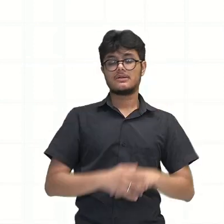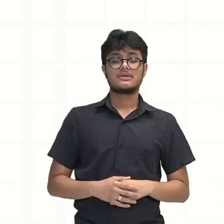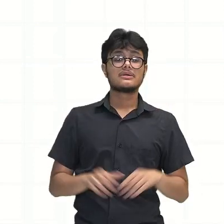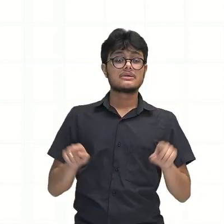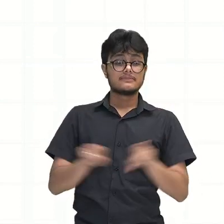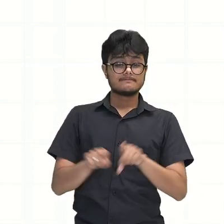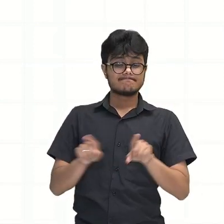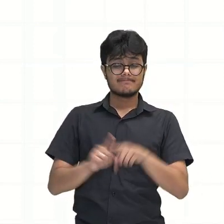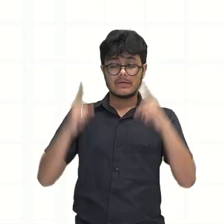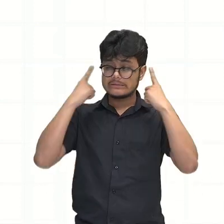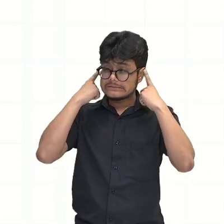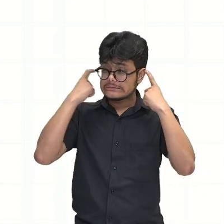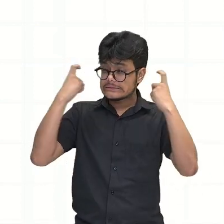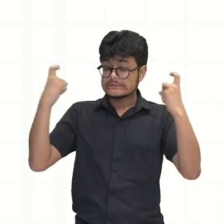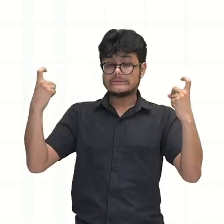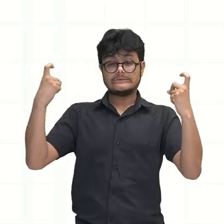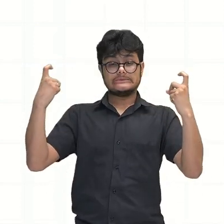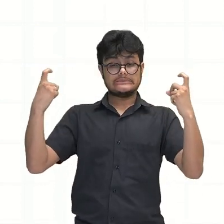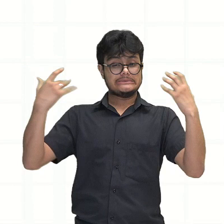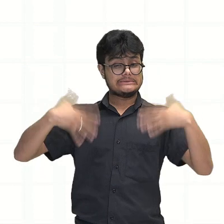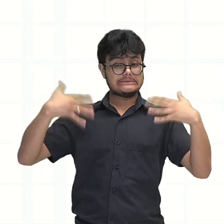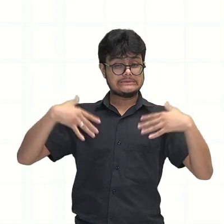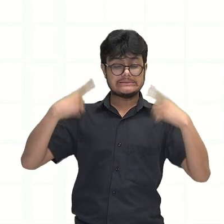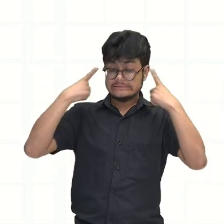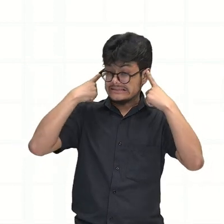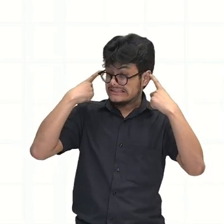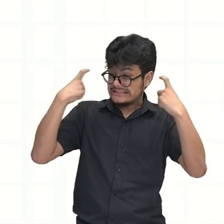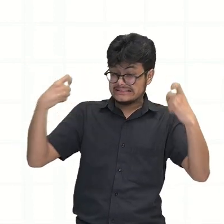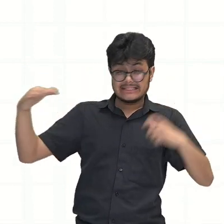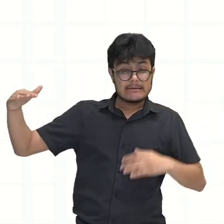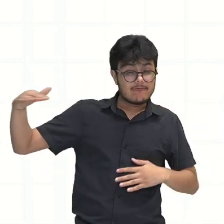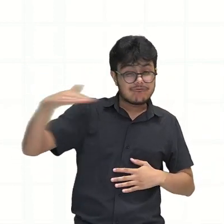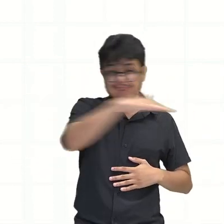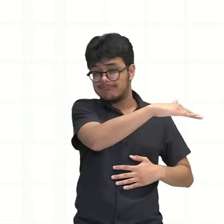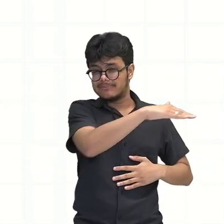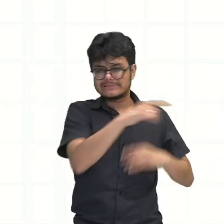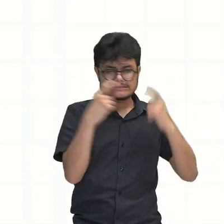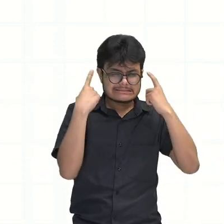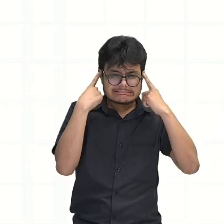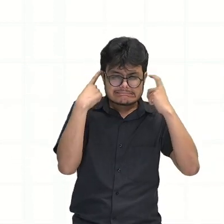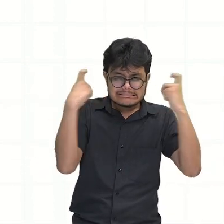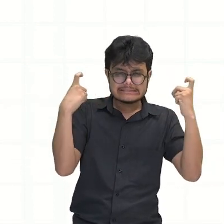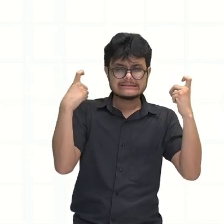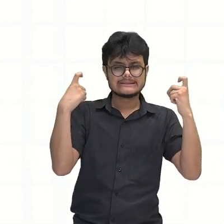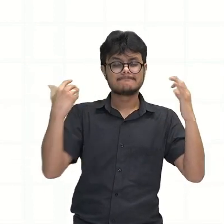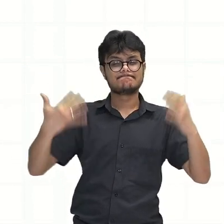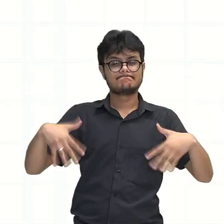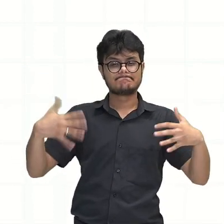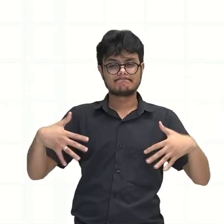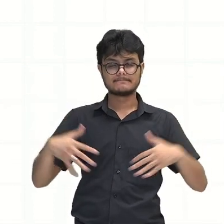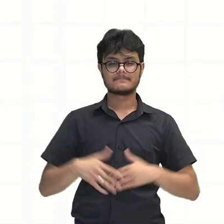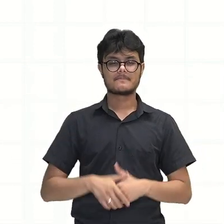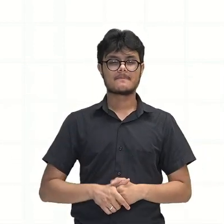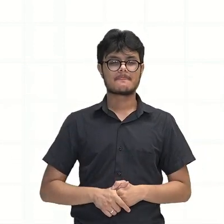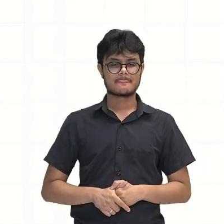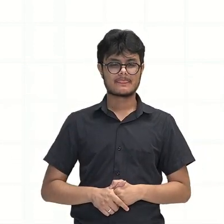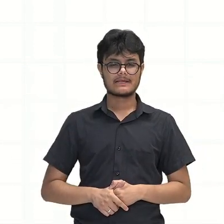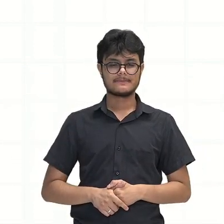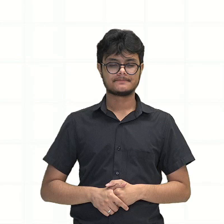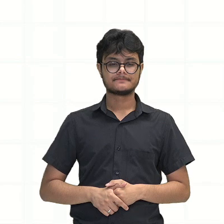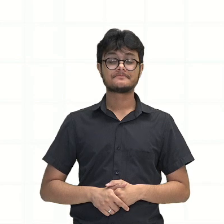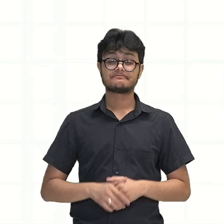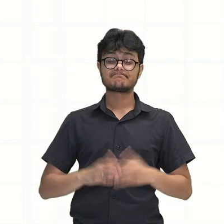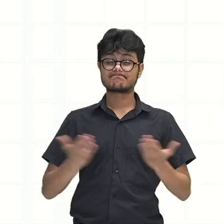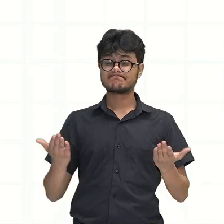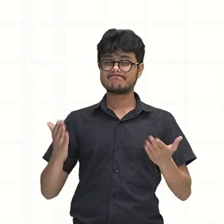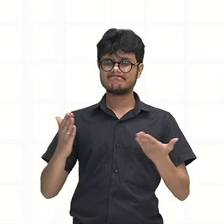poluição sonora, dessa grande quantidade de carros que nós temos nas nossas ruas.